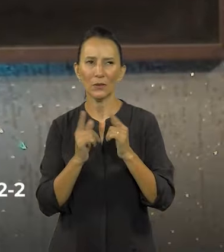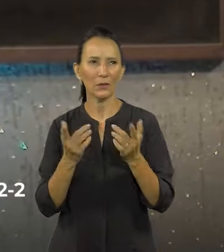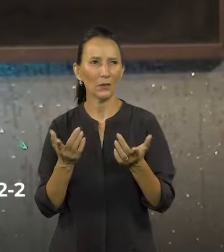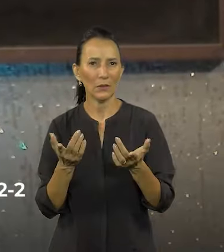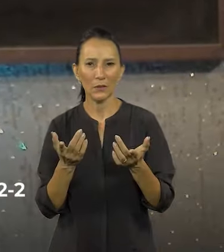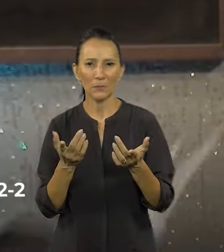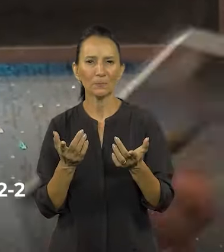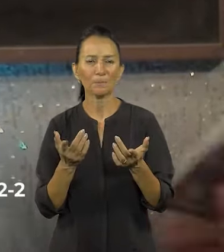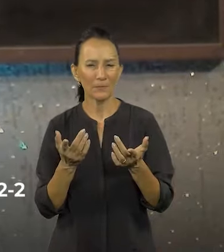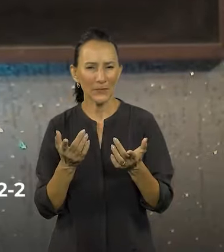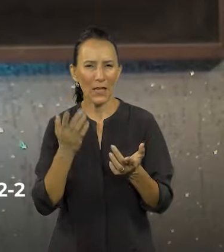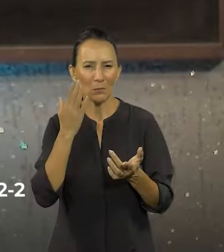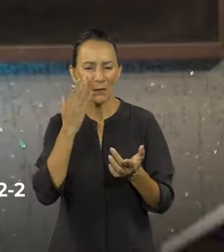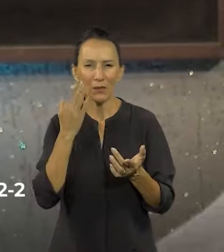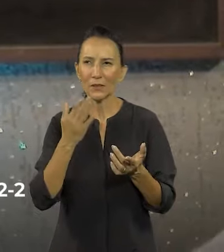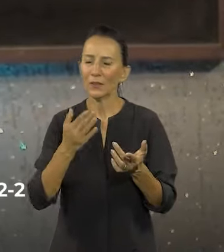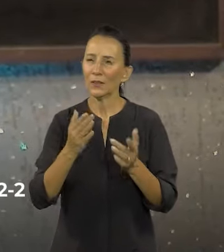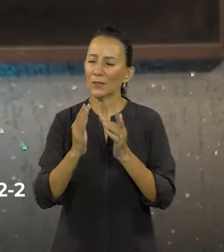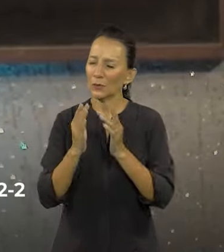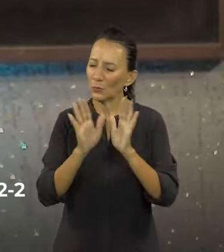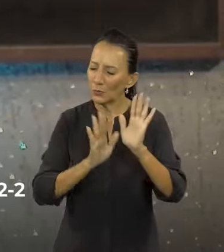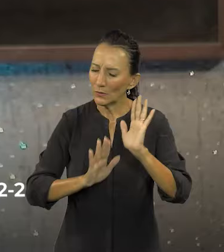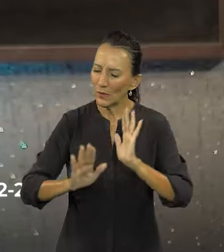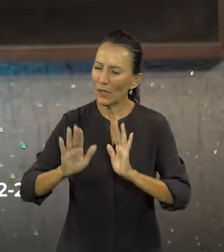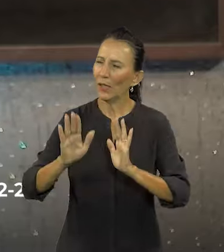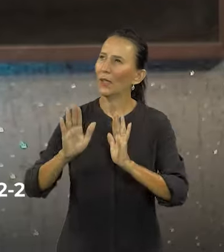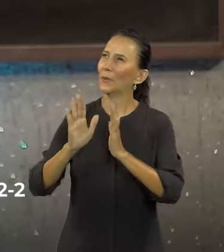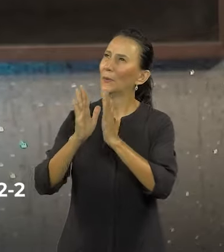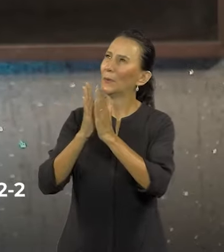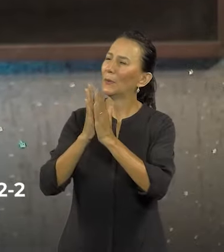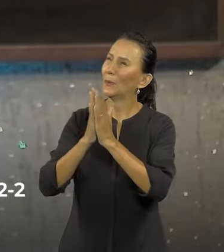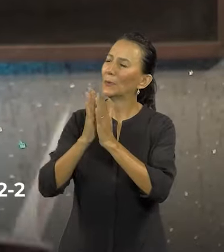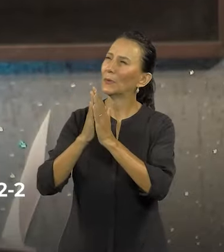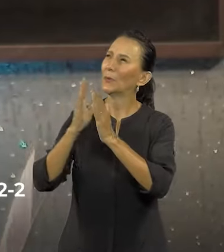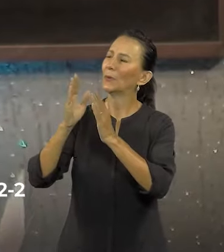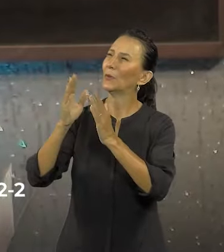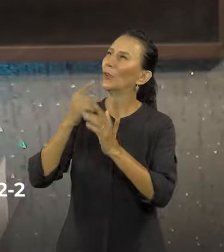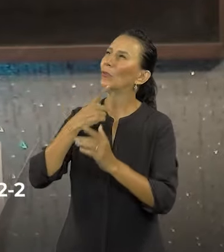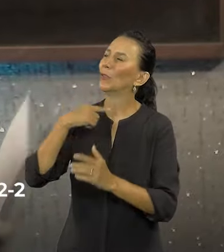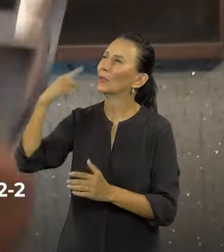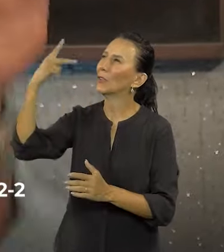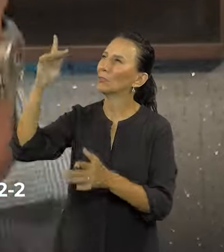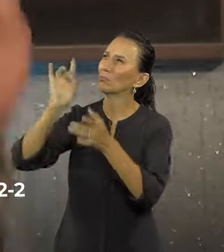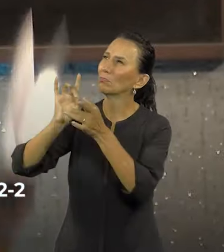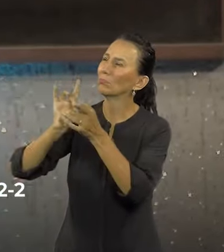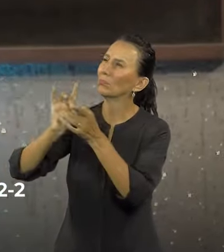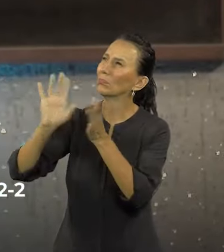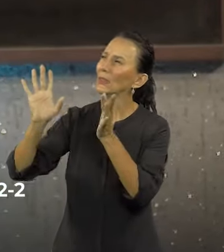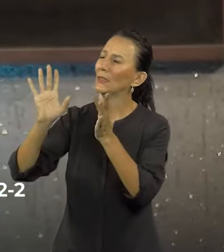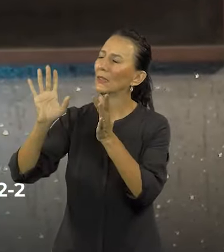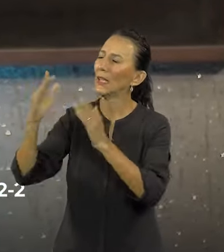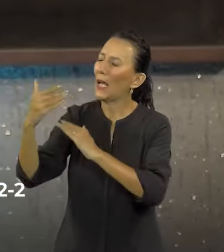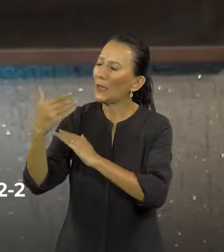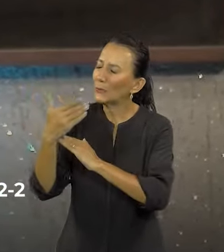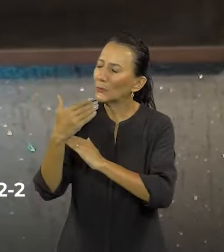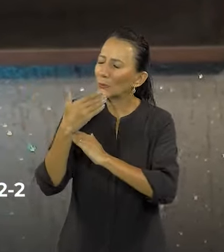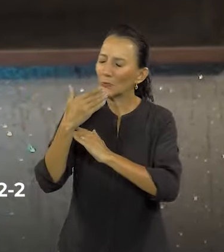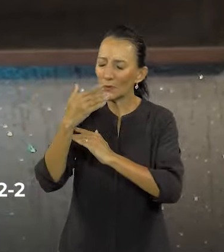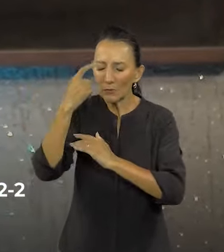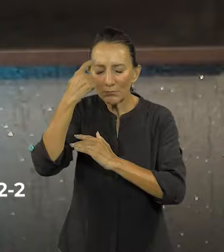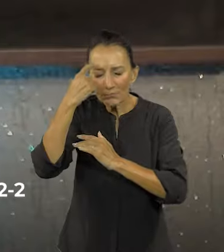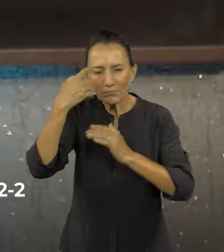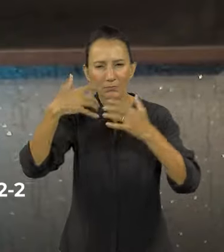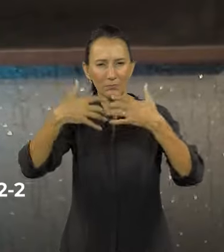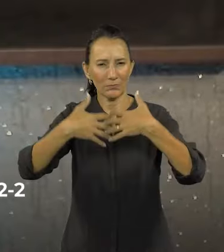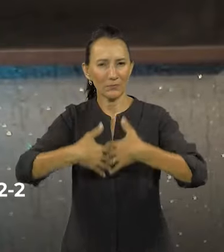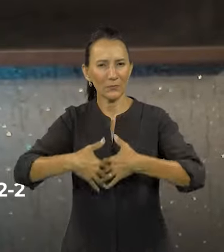nos molda segundo a vontade de Deus a oração ela nos faz refletir e a oração